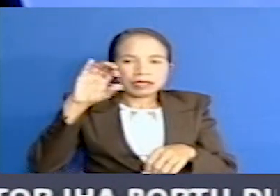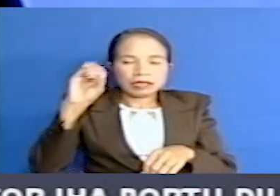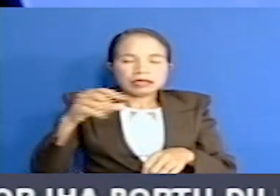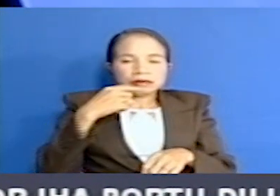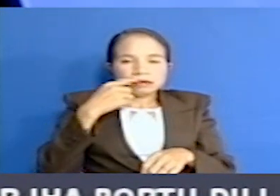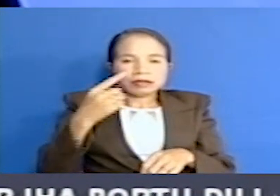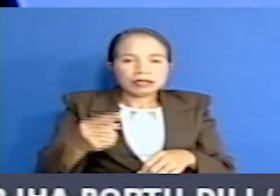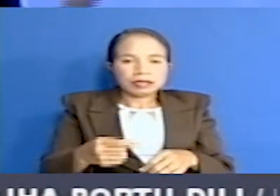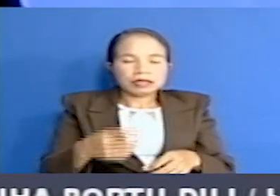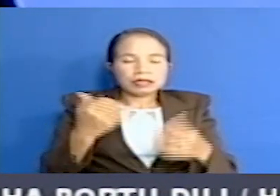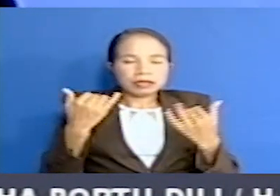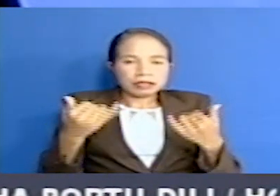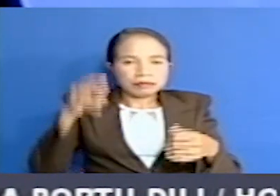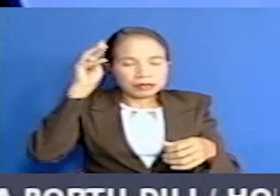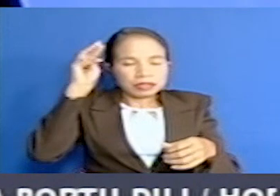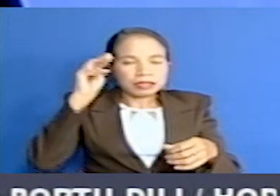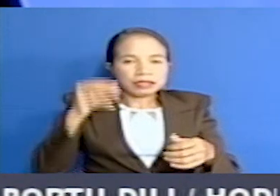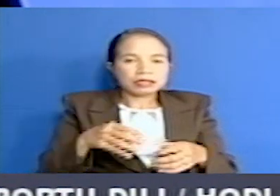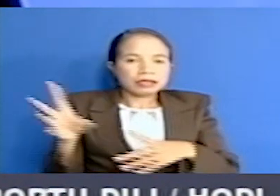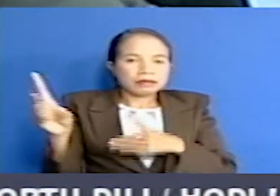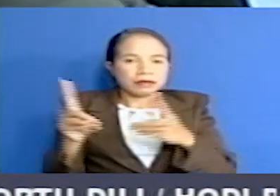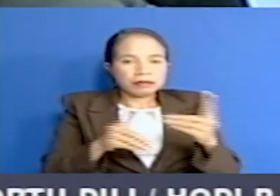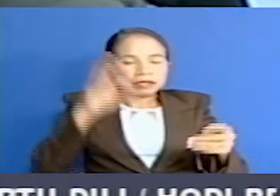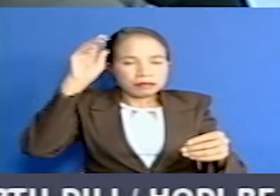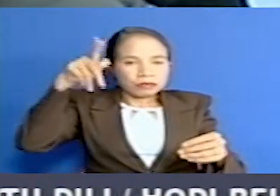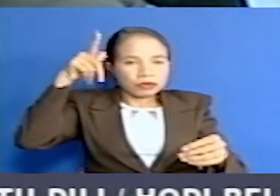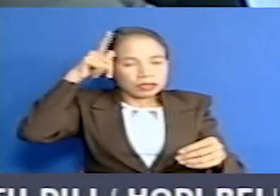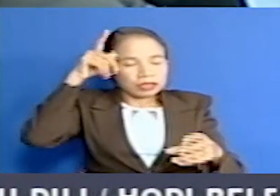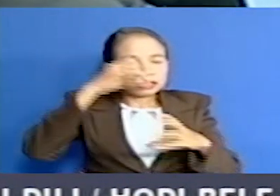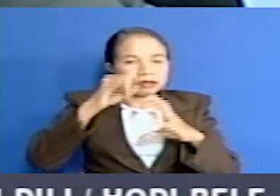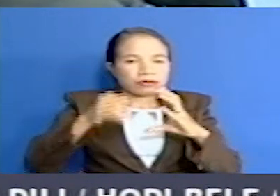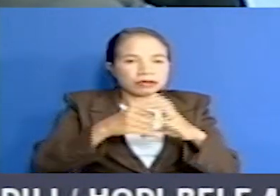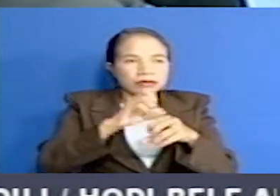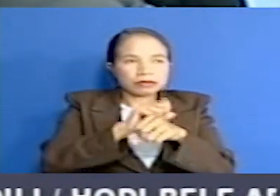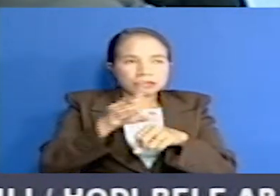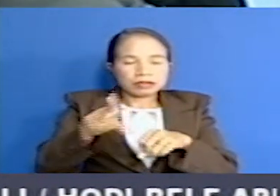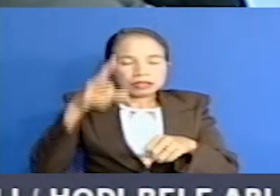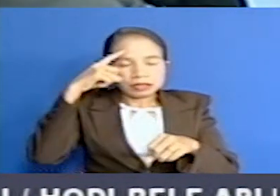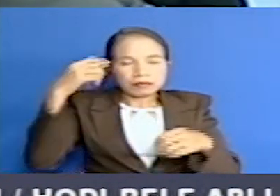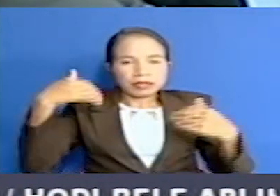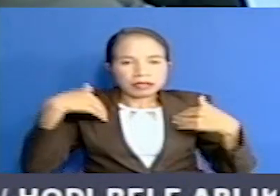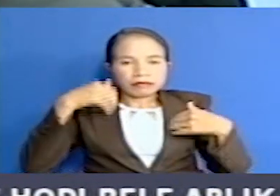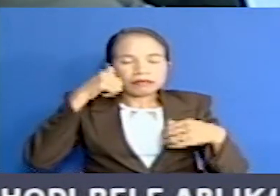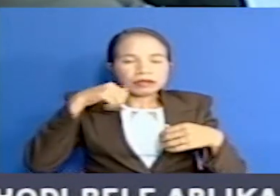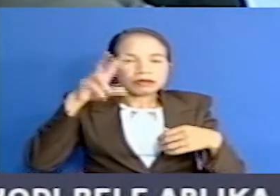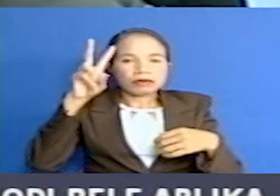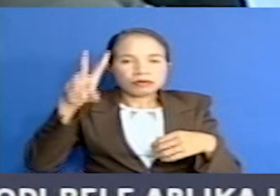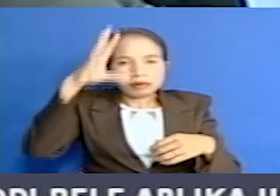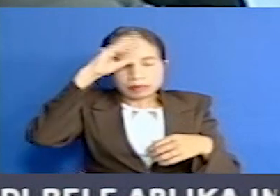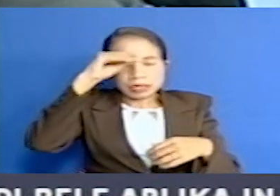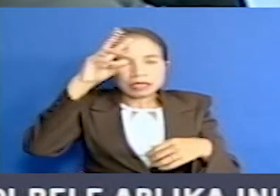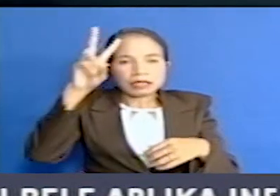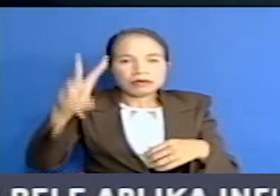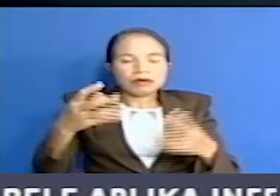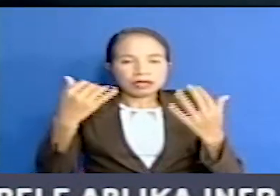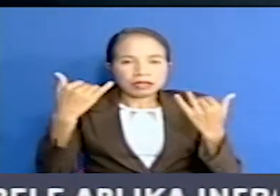afirma, durante o Ministério cumprimenta a Uni Política e Inclusão Social, também e afeto na Ingrua, Romane Rua,